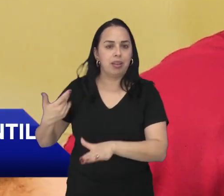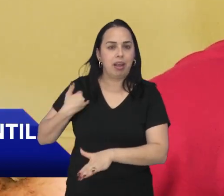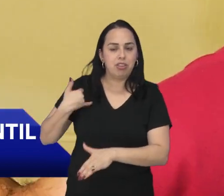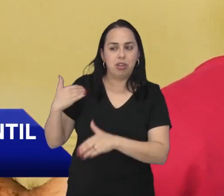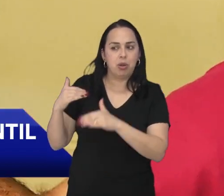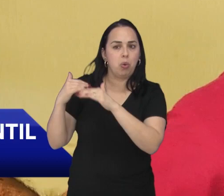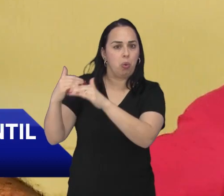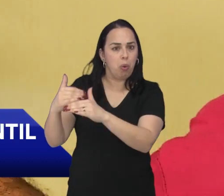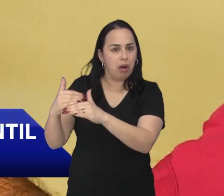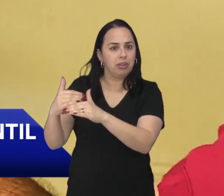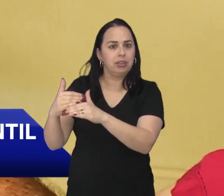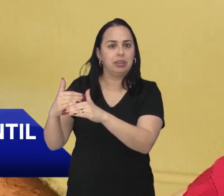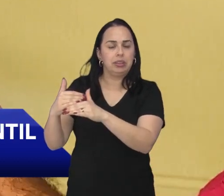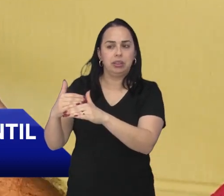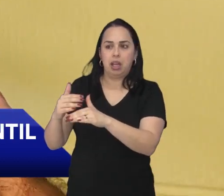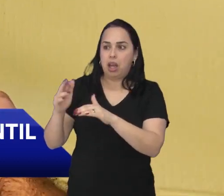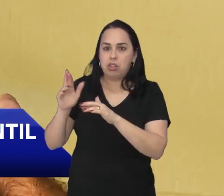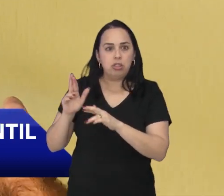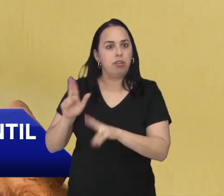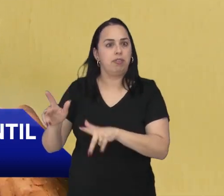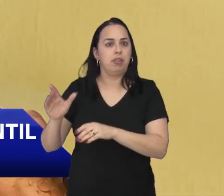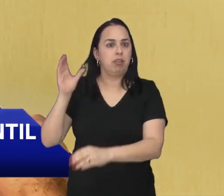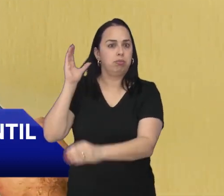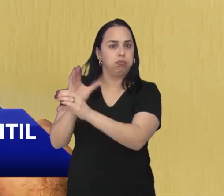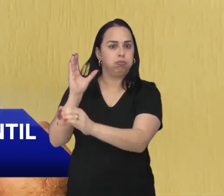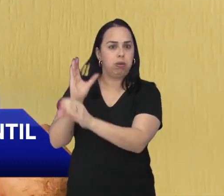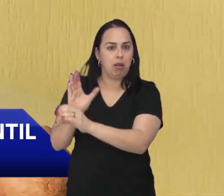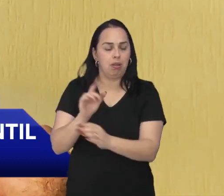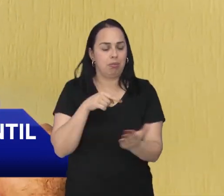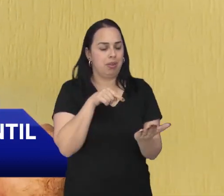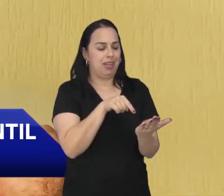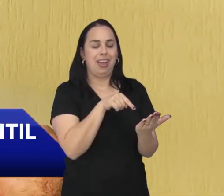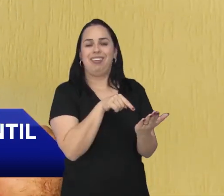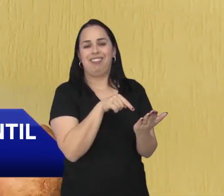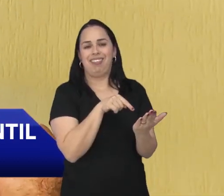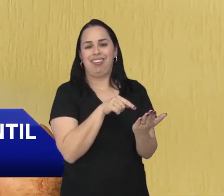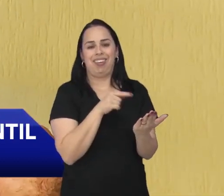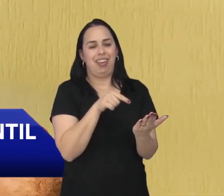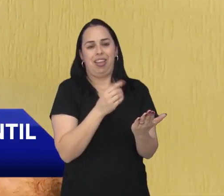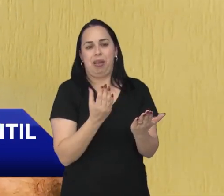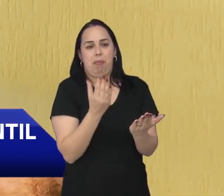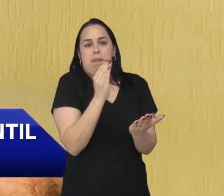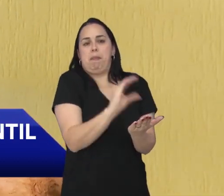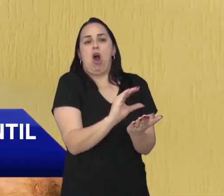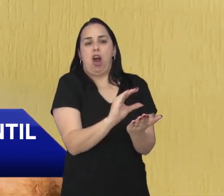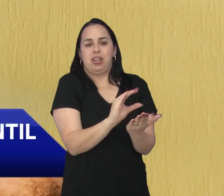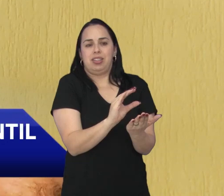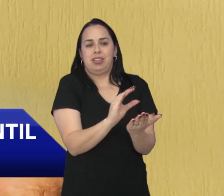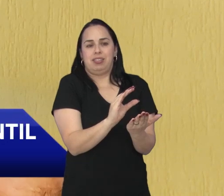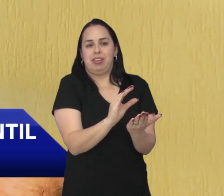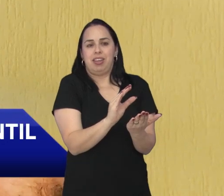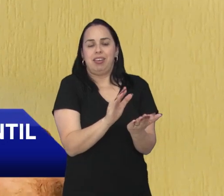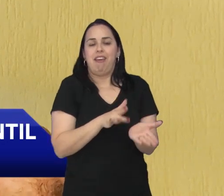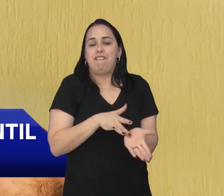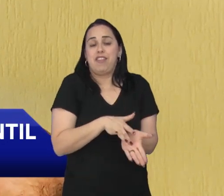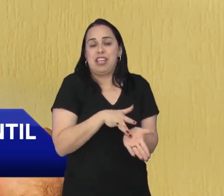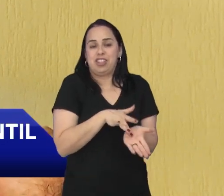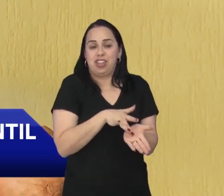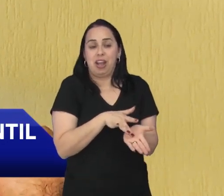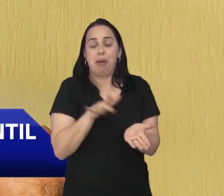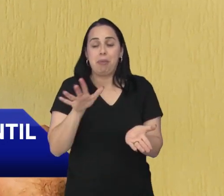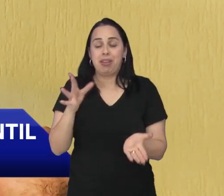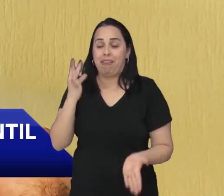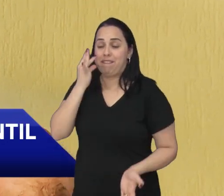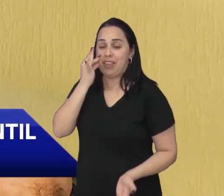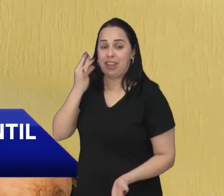da mesma idade ou adolescentes da mesma idade, tem uma certa dificuldade, porque na tela a pessoa ela é quem ela quer ser, na verdade,